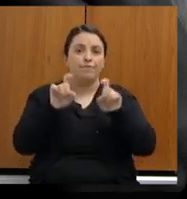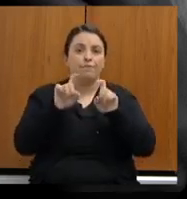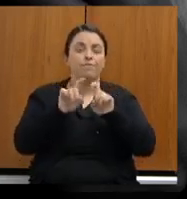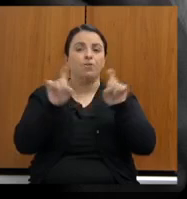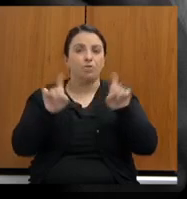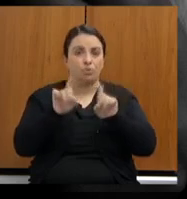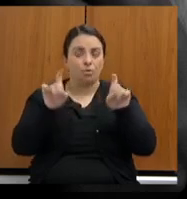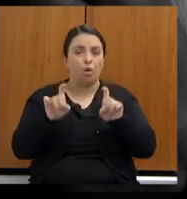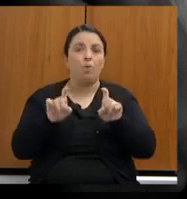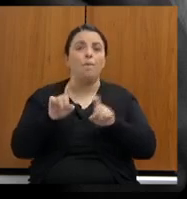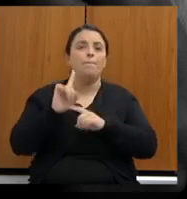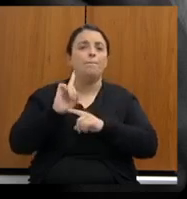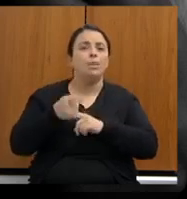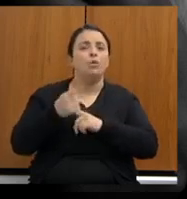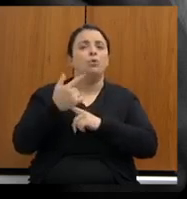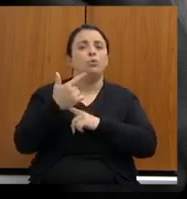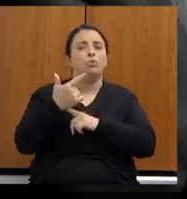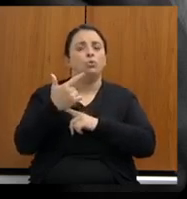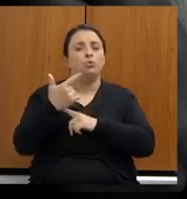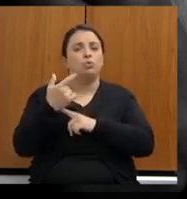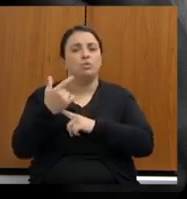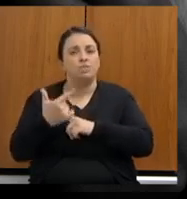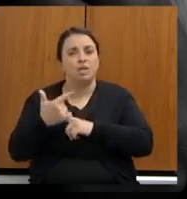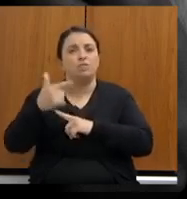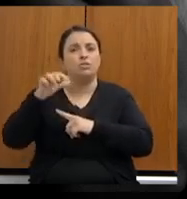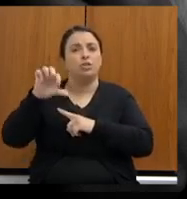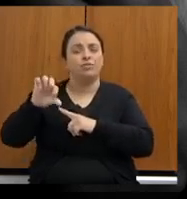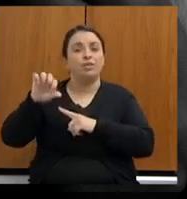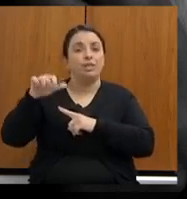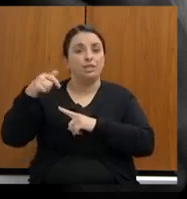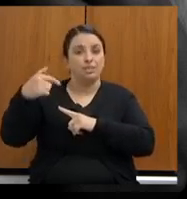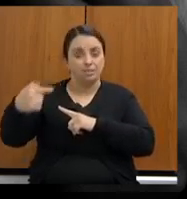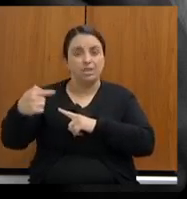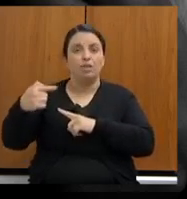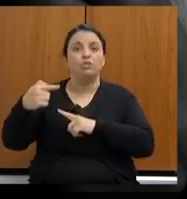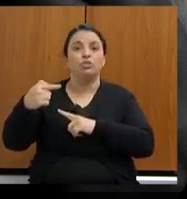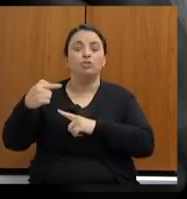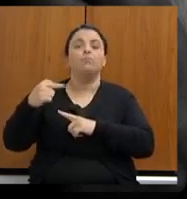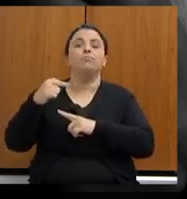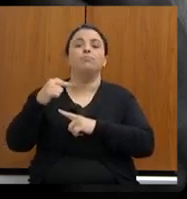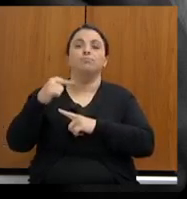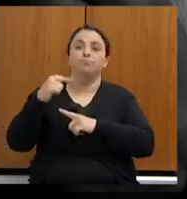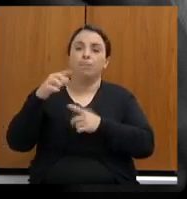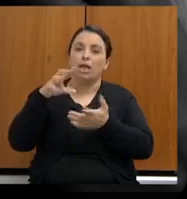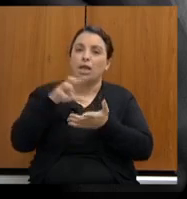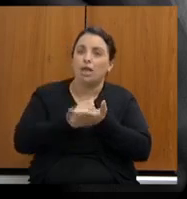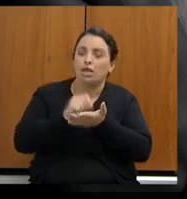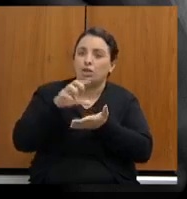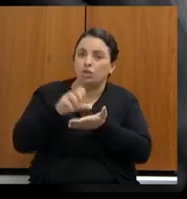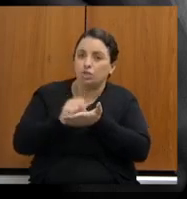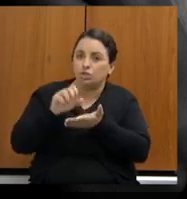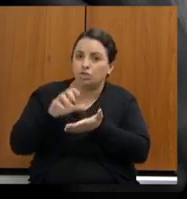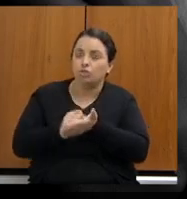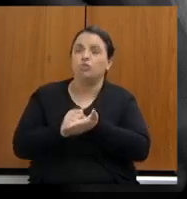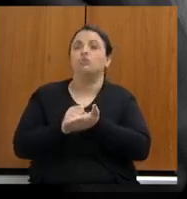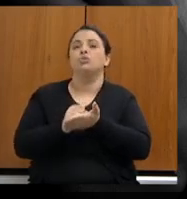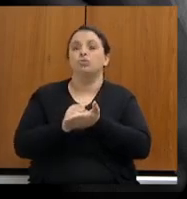1297 registros relacionados a medidas de